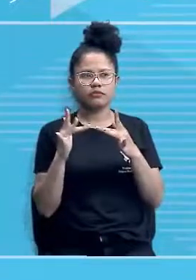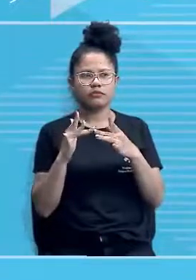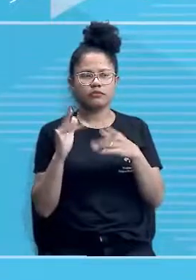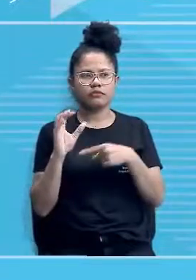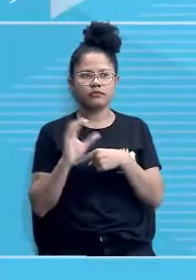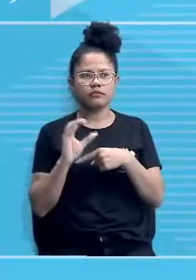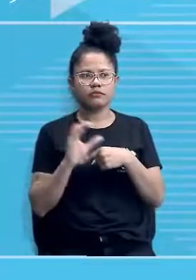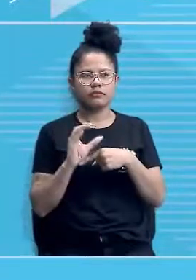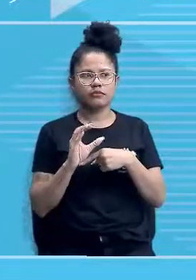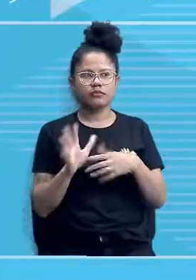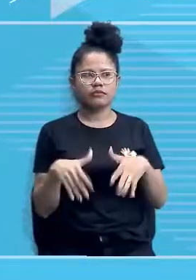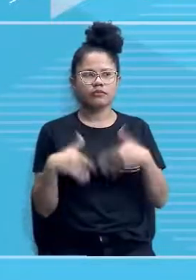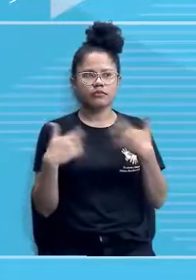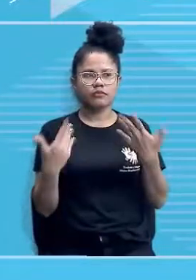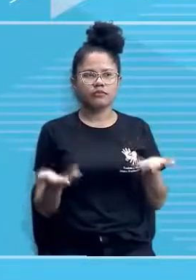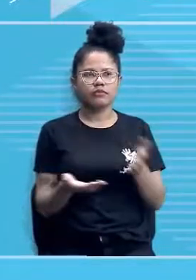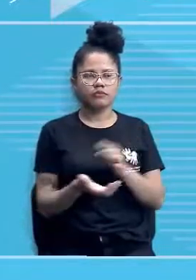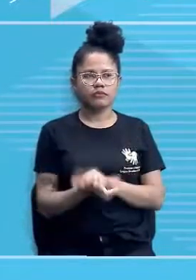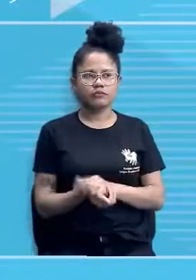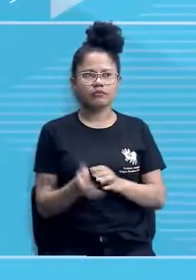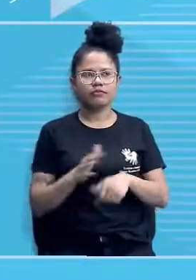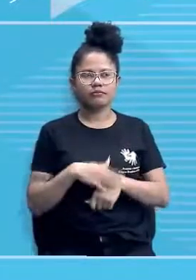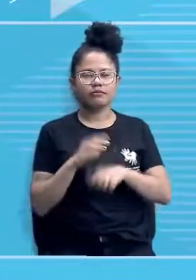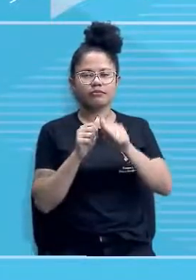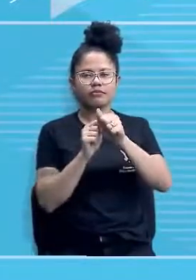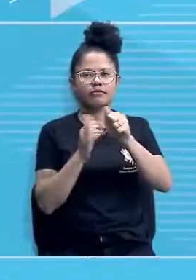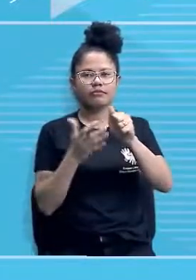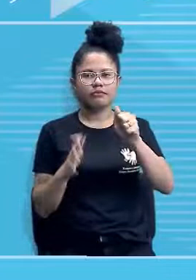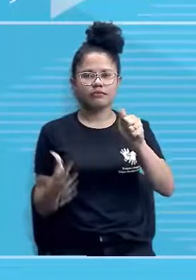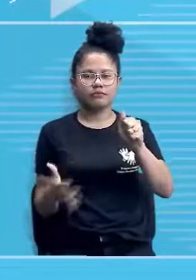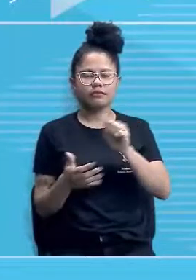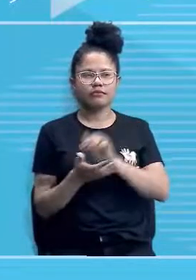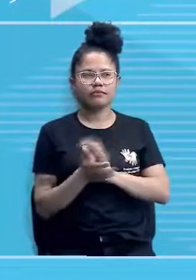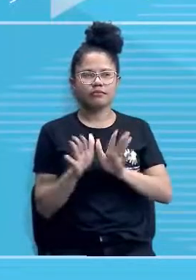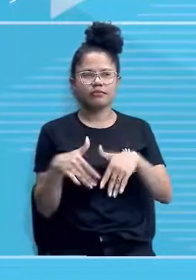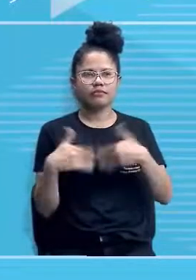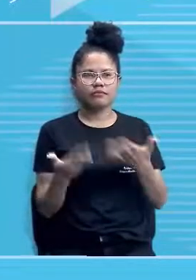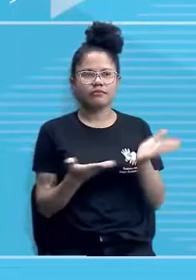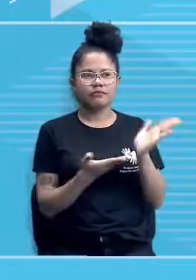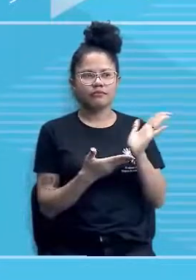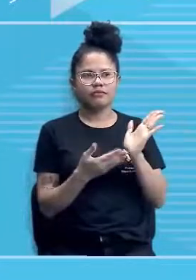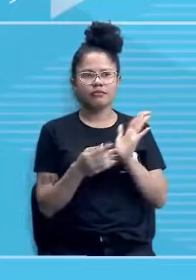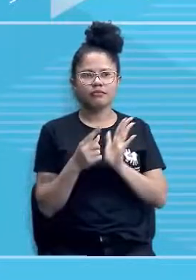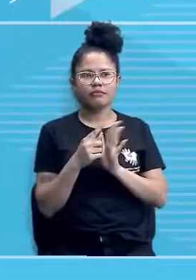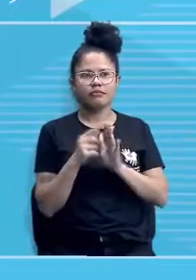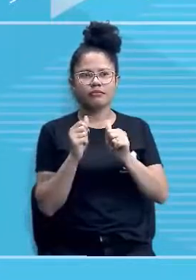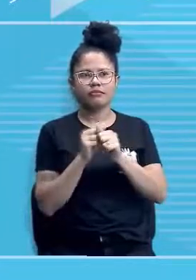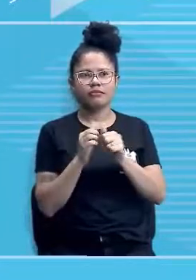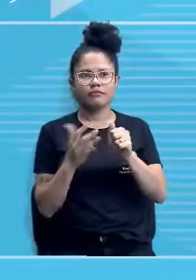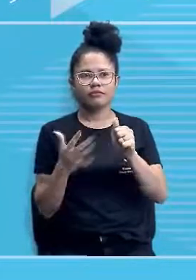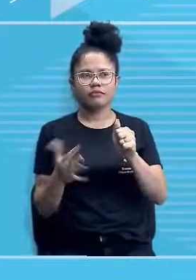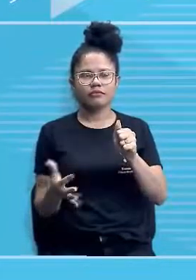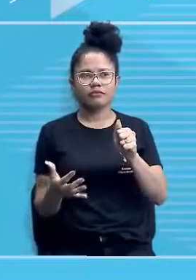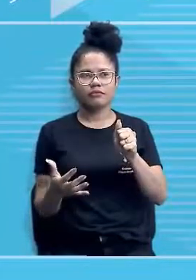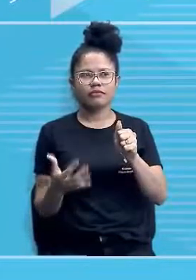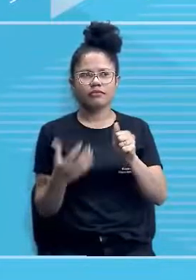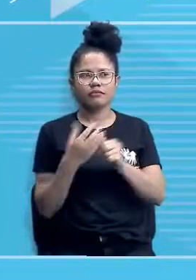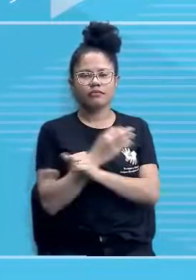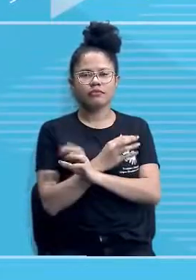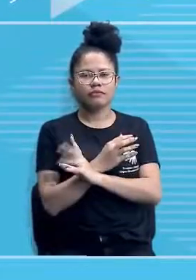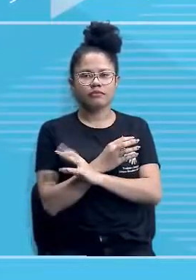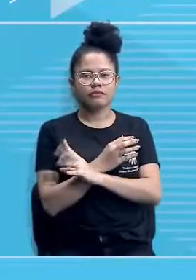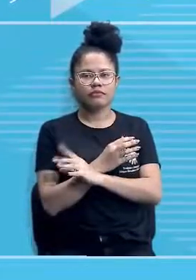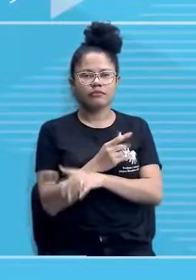Então qual deles é o mais ácido a sequência é essa pessoal o ácido carboxílico fenol